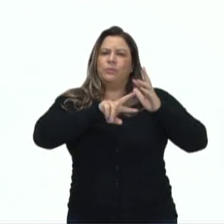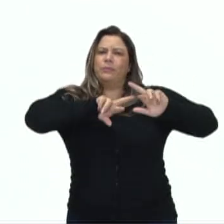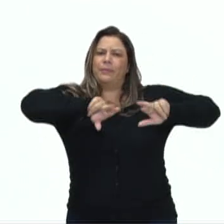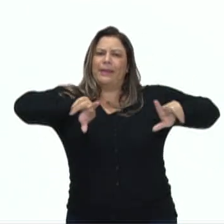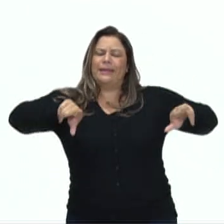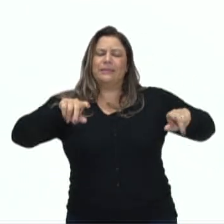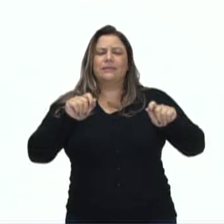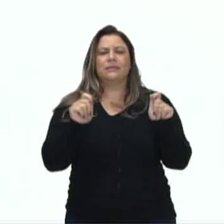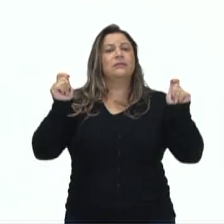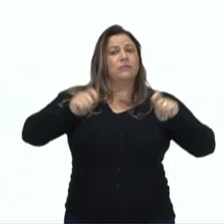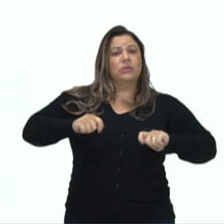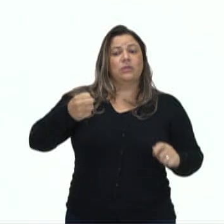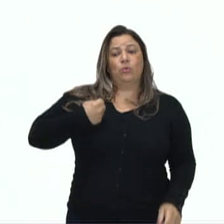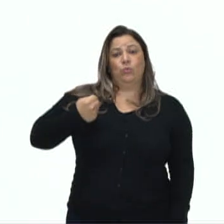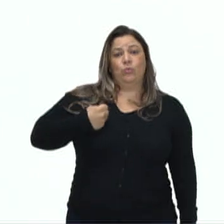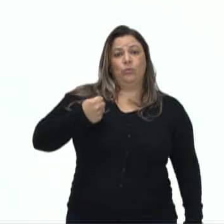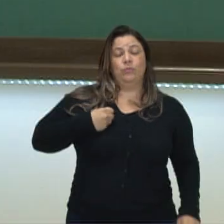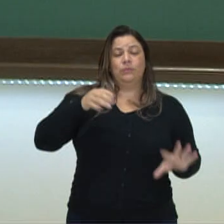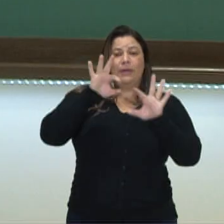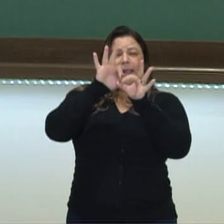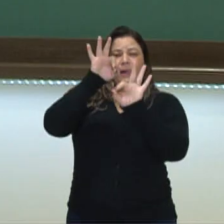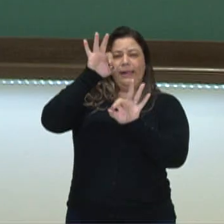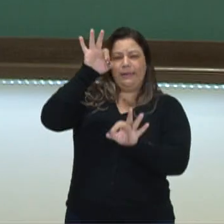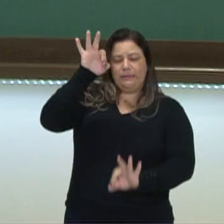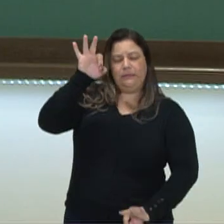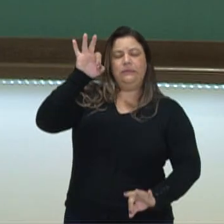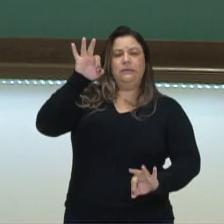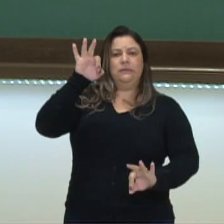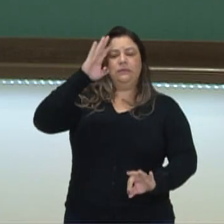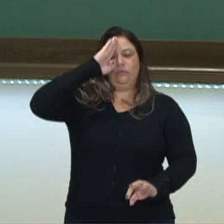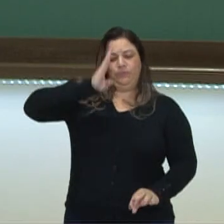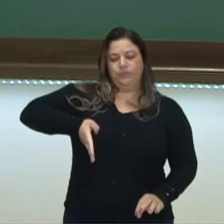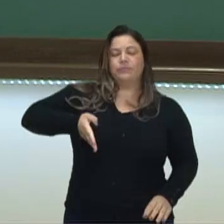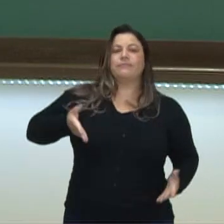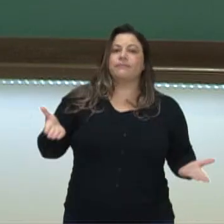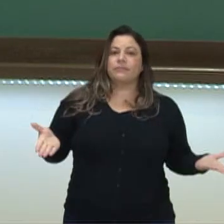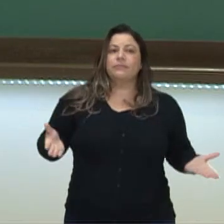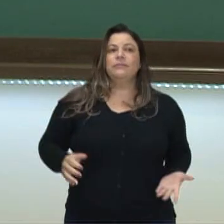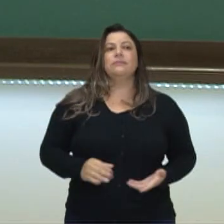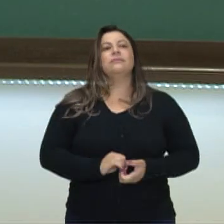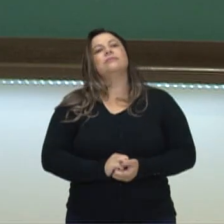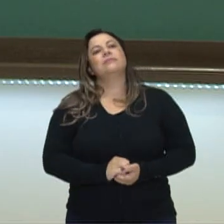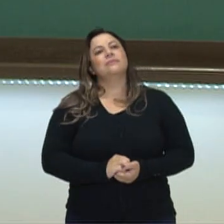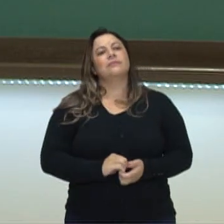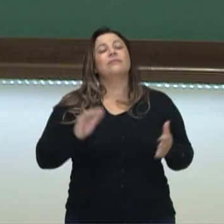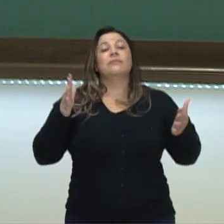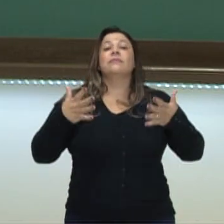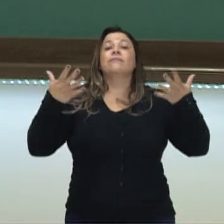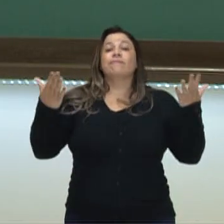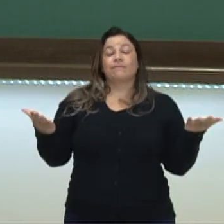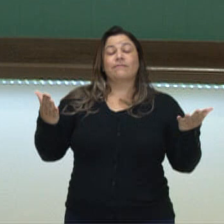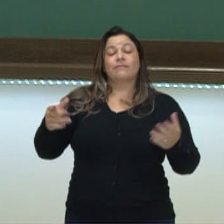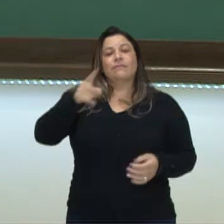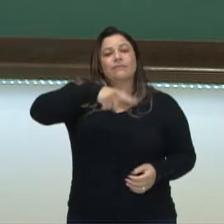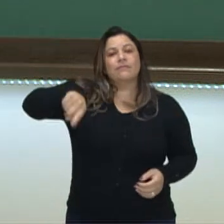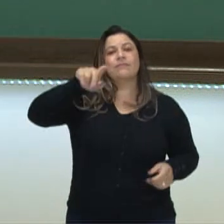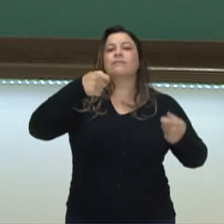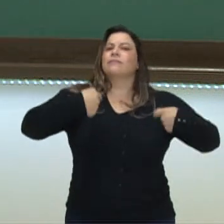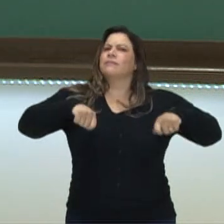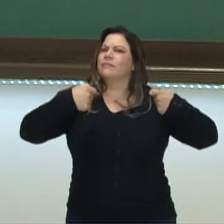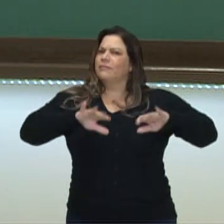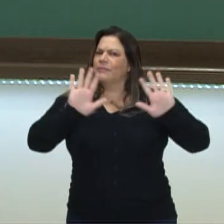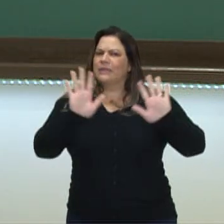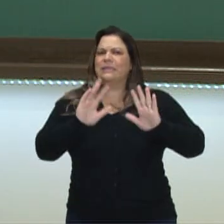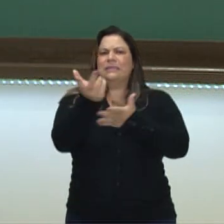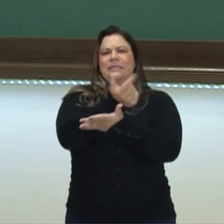porque você pode ter um número muito grande para determinar se é quadrado perfeito ou não. Então, para que você não precise ficar fazendo